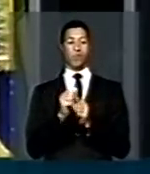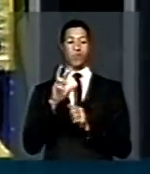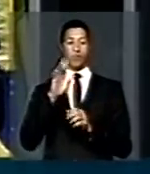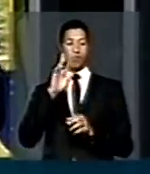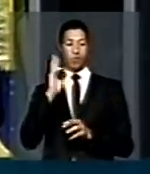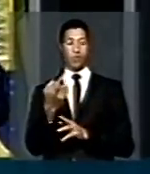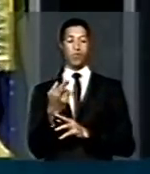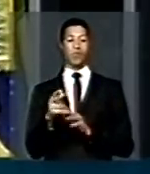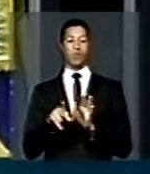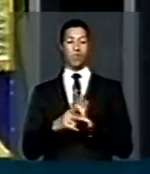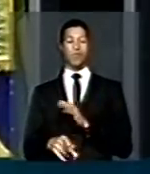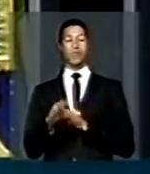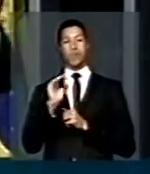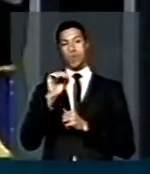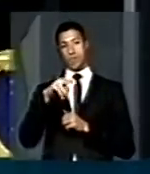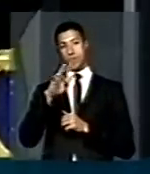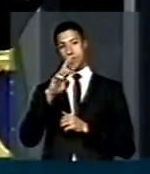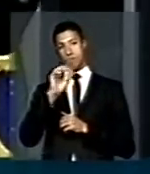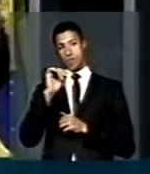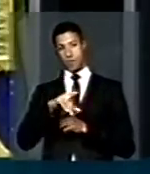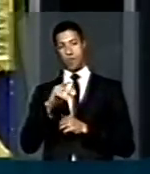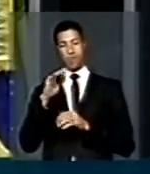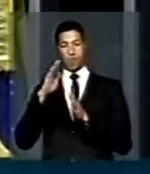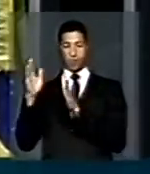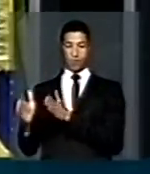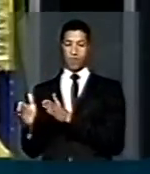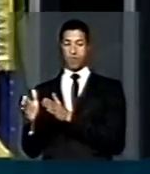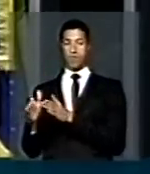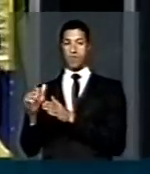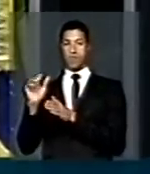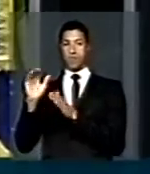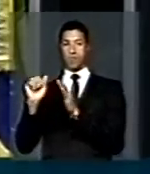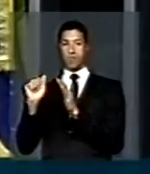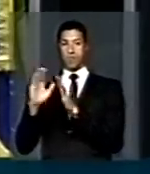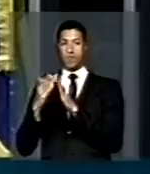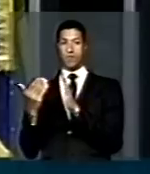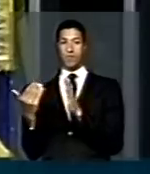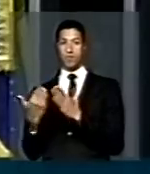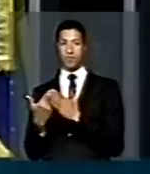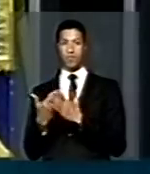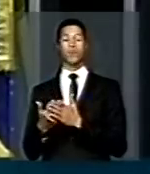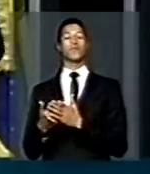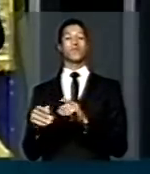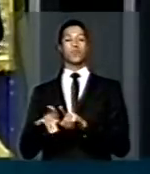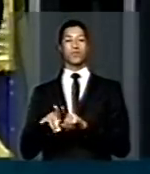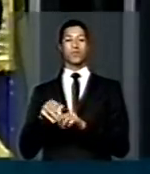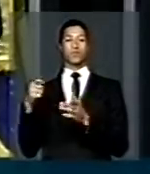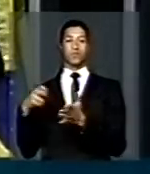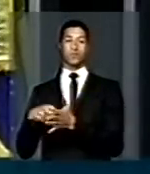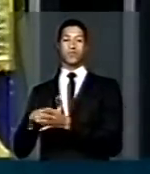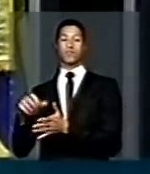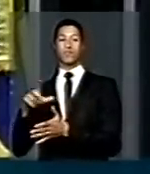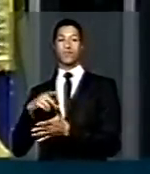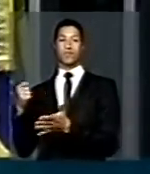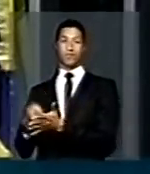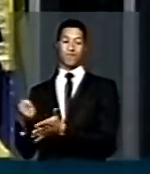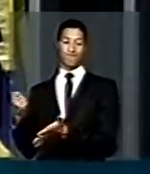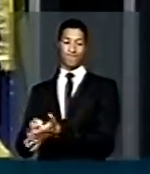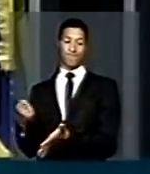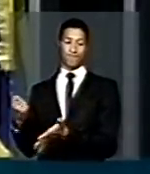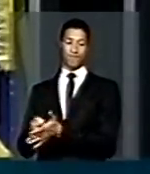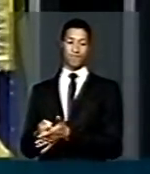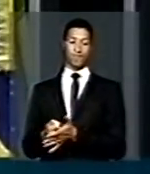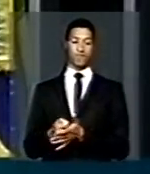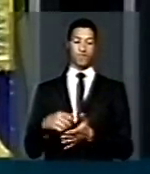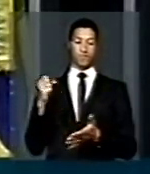resolução do contran de um lado as autoescolas estão sendo penalizadas tendo a obrigatoriedade